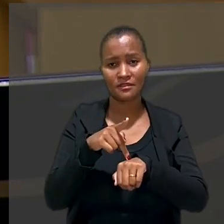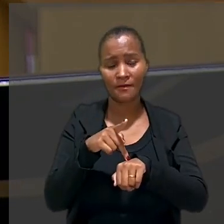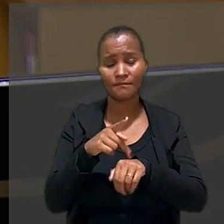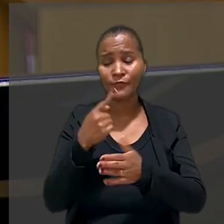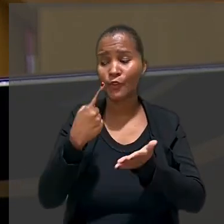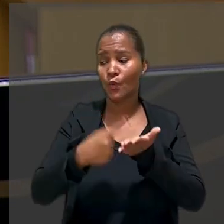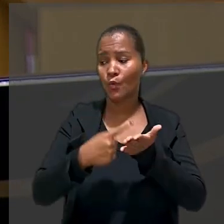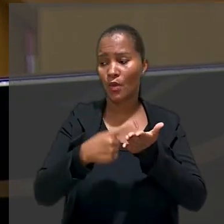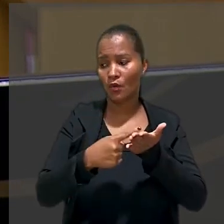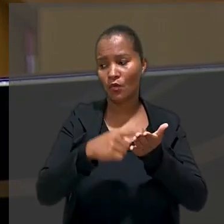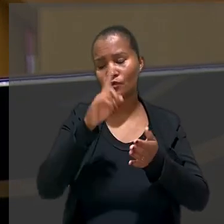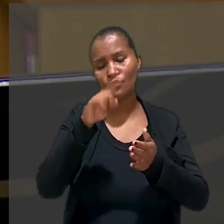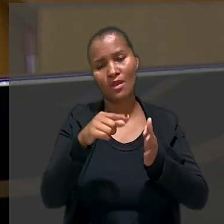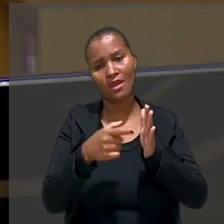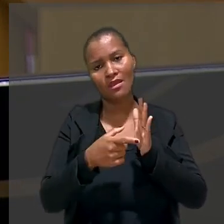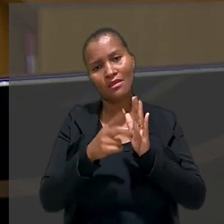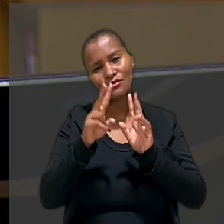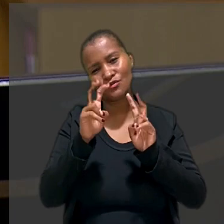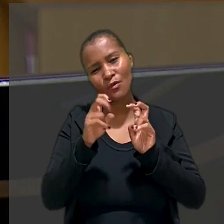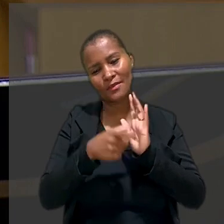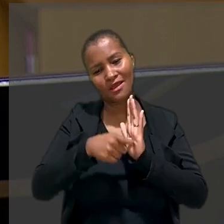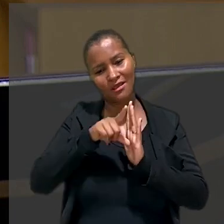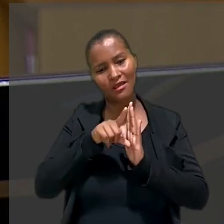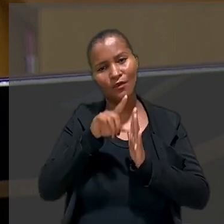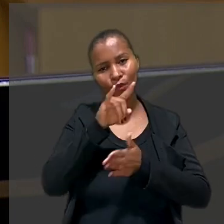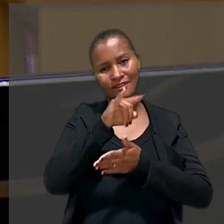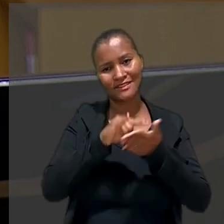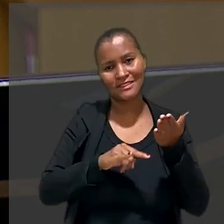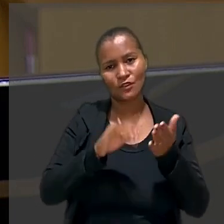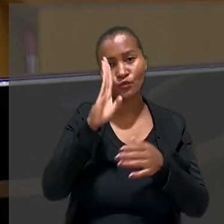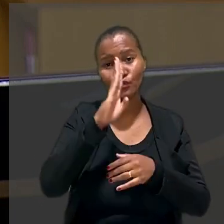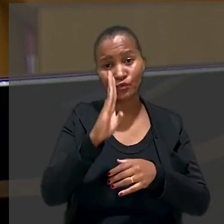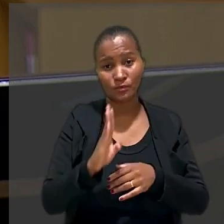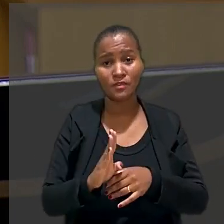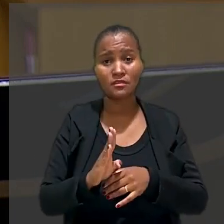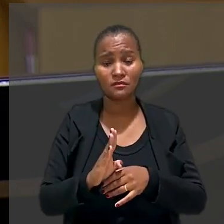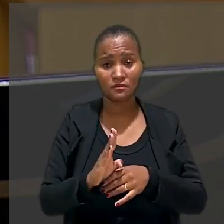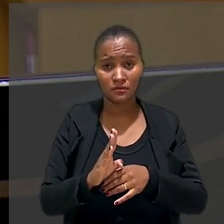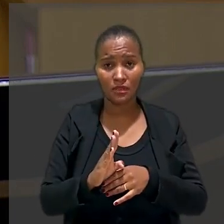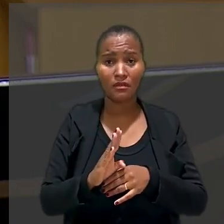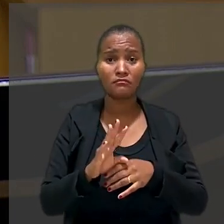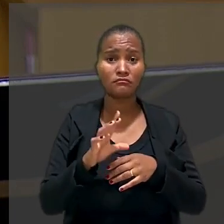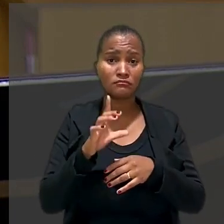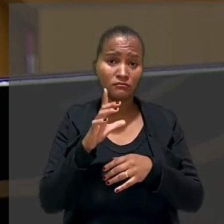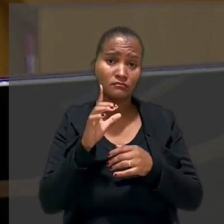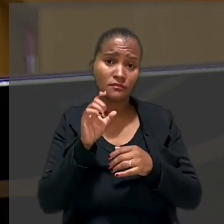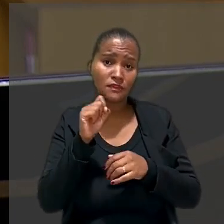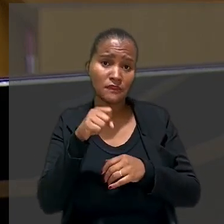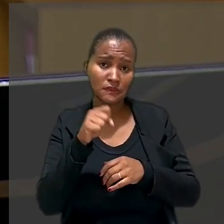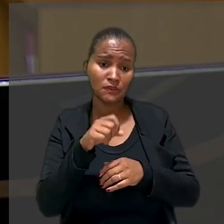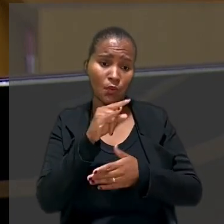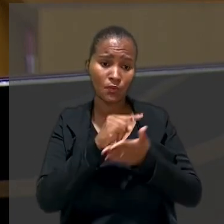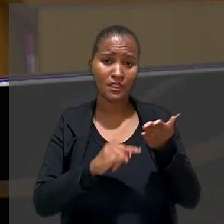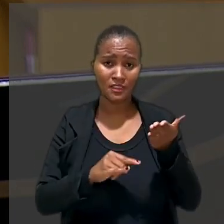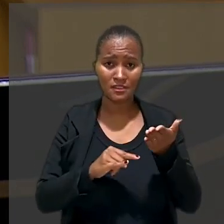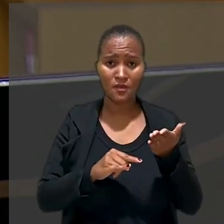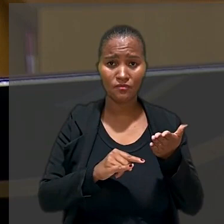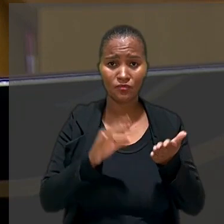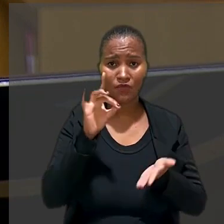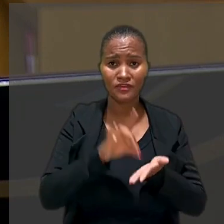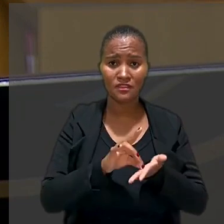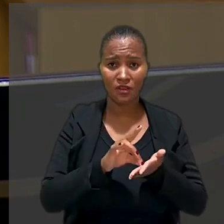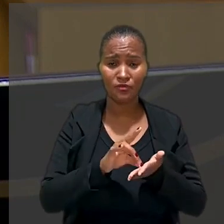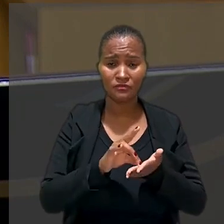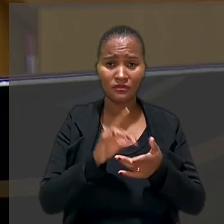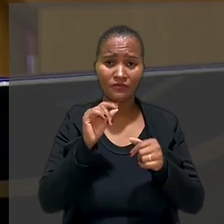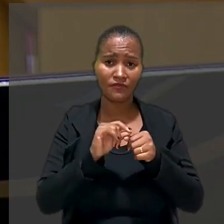No acórdão se refere à pré-contratação no Brasil. E a pré-contratação tem efeitos de contratação, quando se